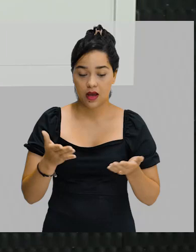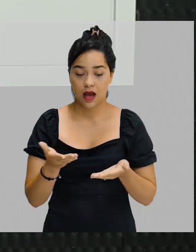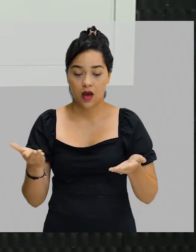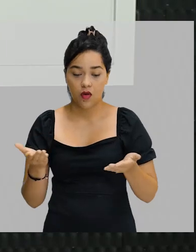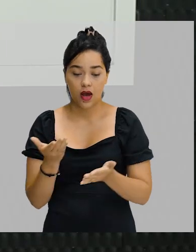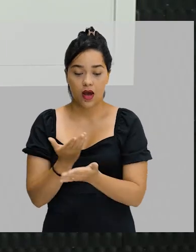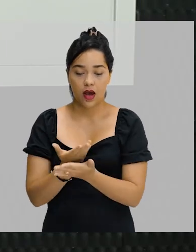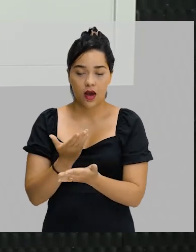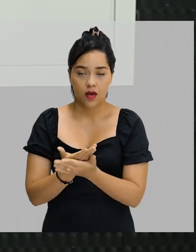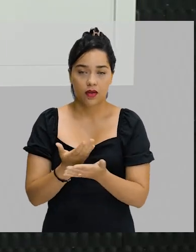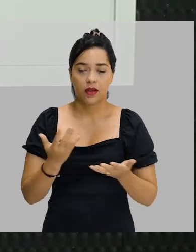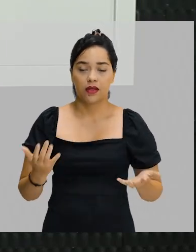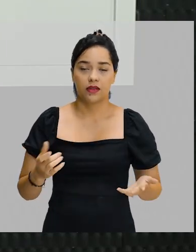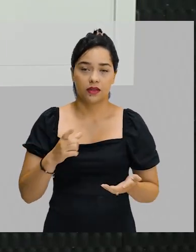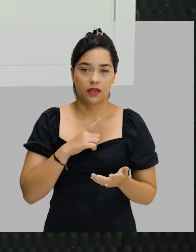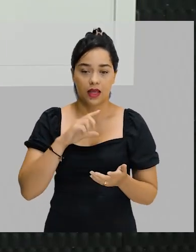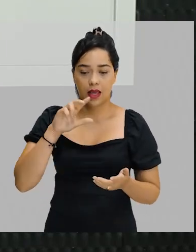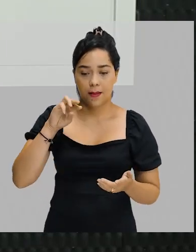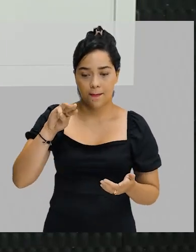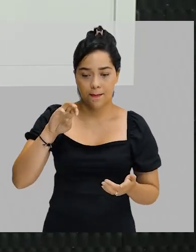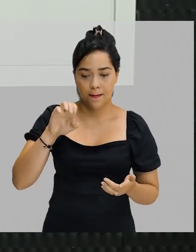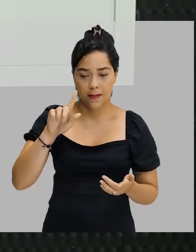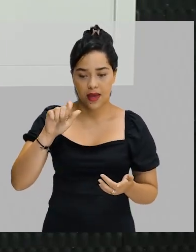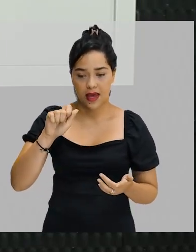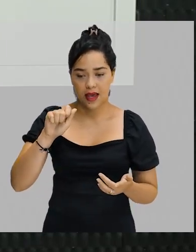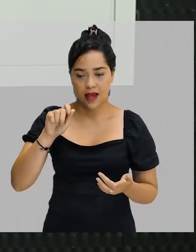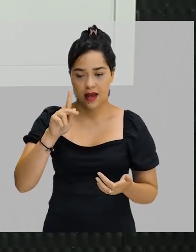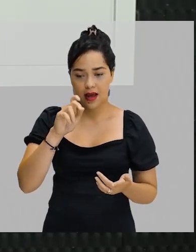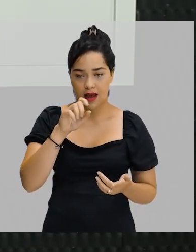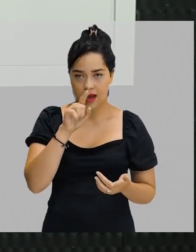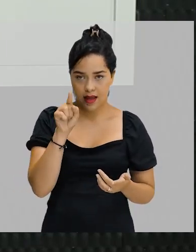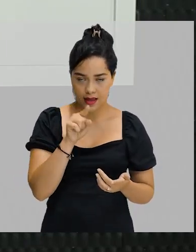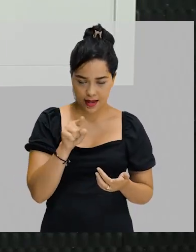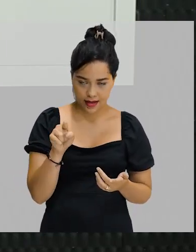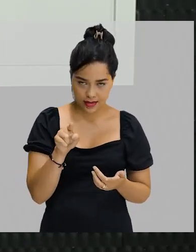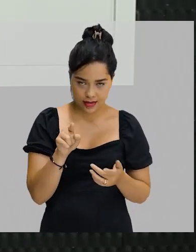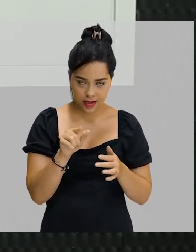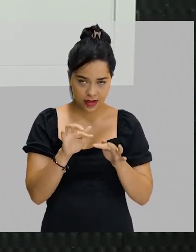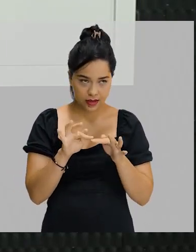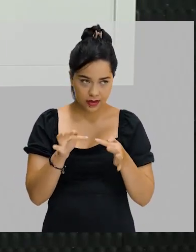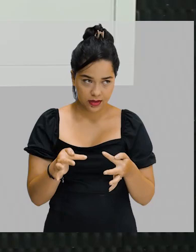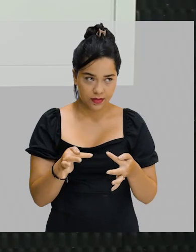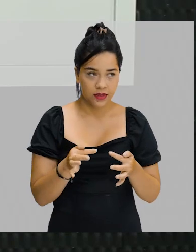ser o MHS, né, que é o movimento harmônico simples,